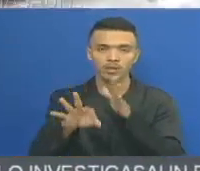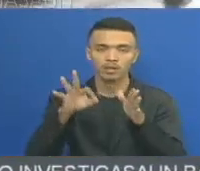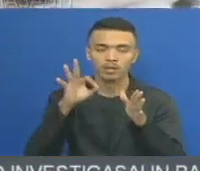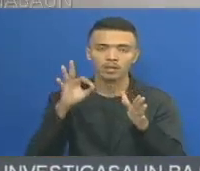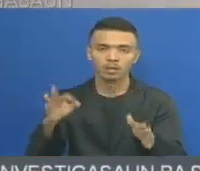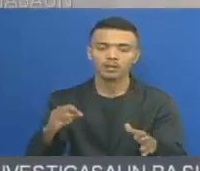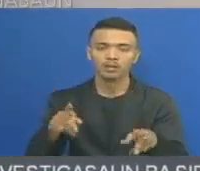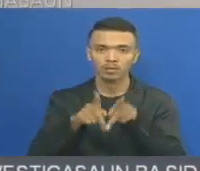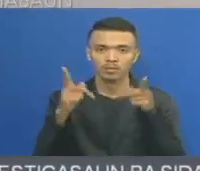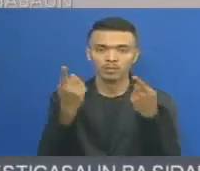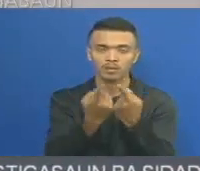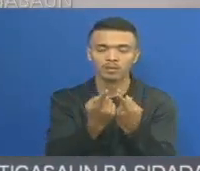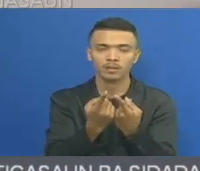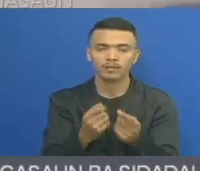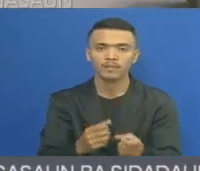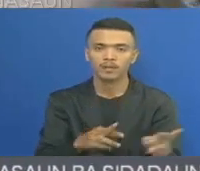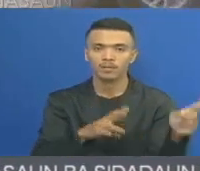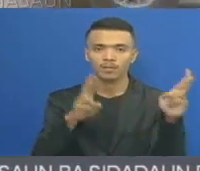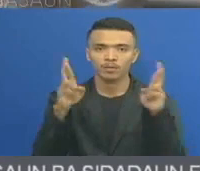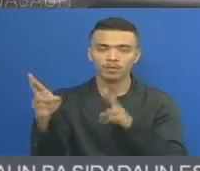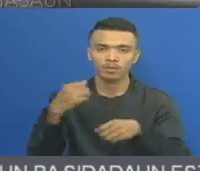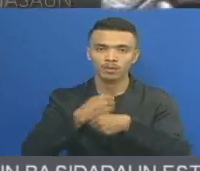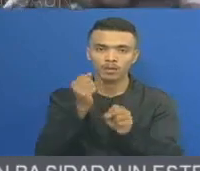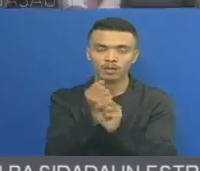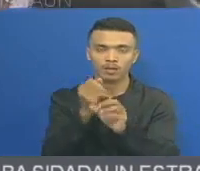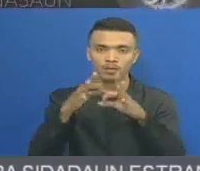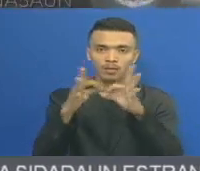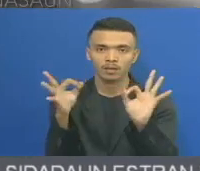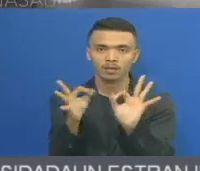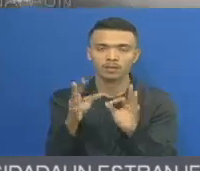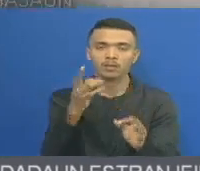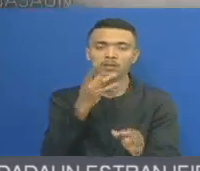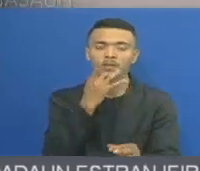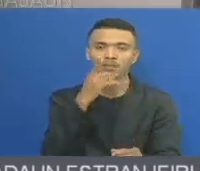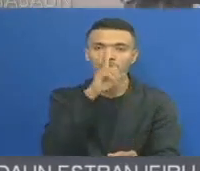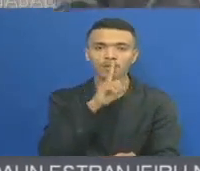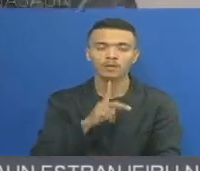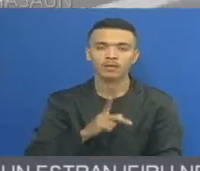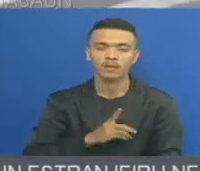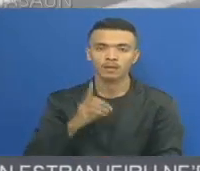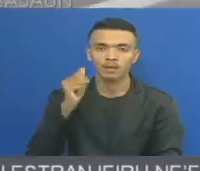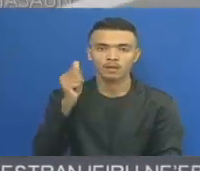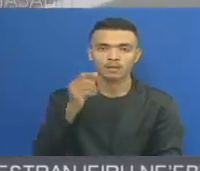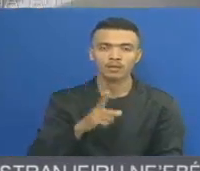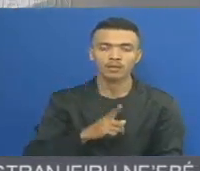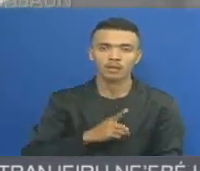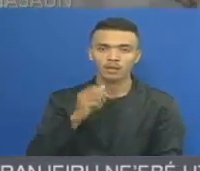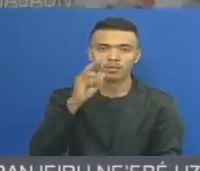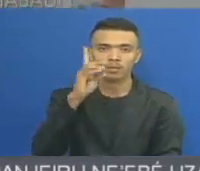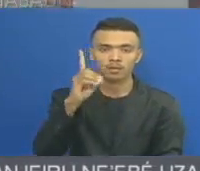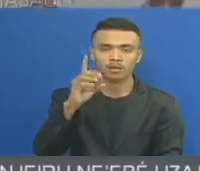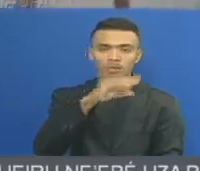solução. Companhia Malsam Savio pronto halo instalação ba sumafro e a Delta Elemloi ao dia no Kuluhun. Amaru